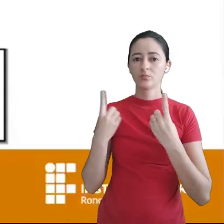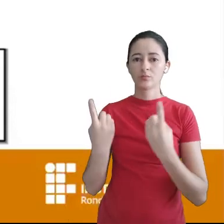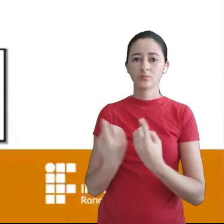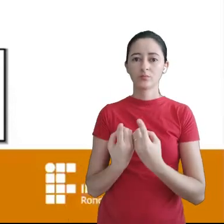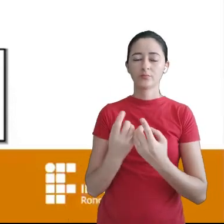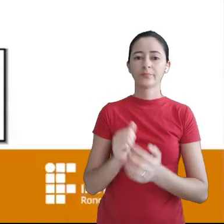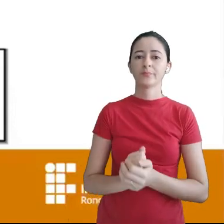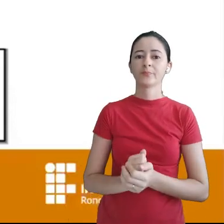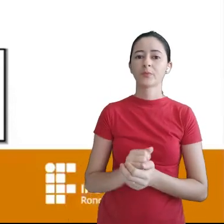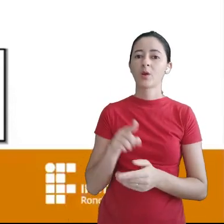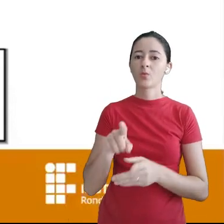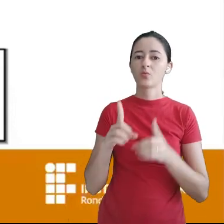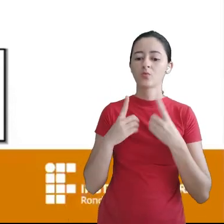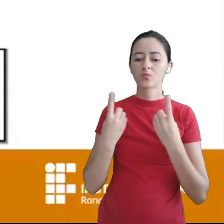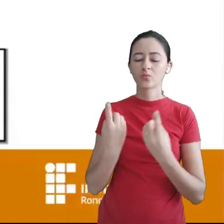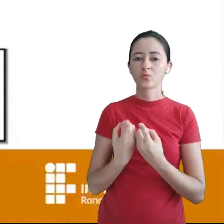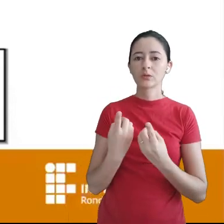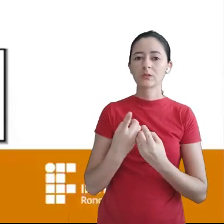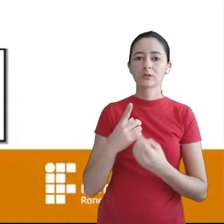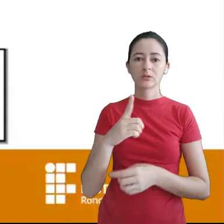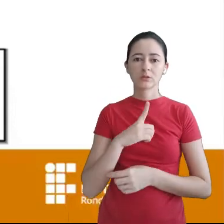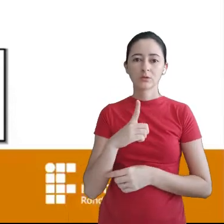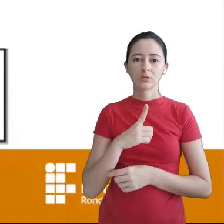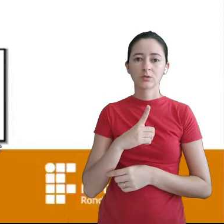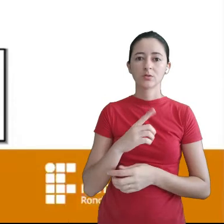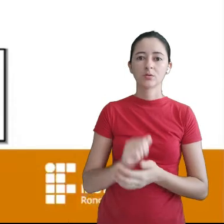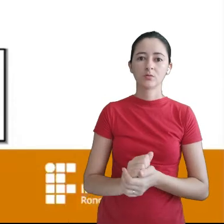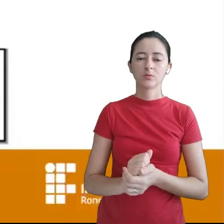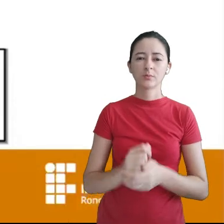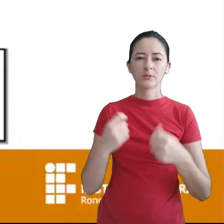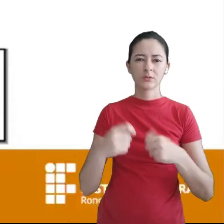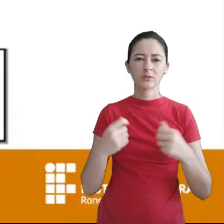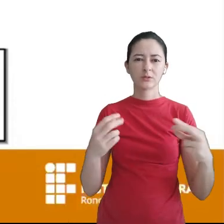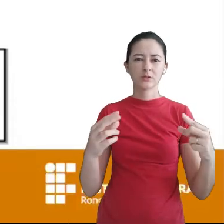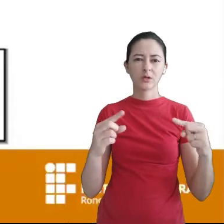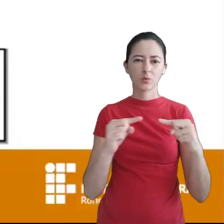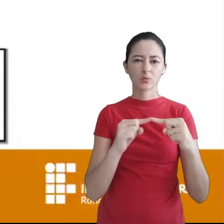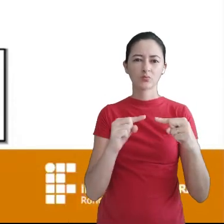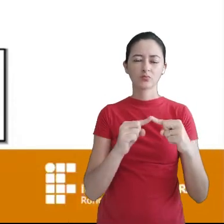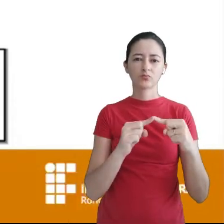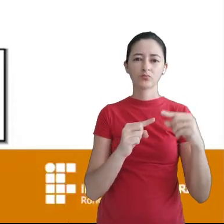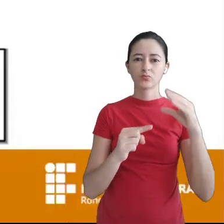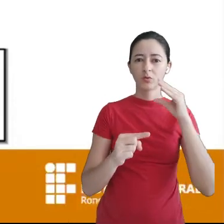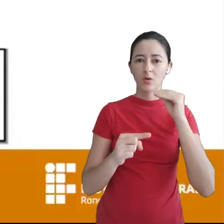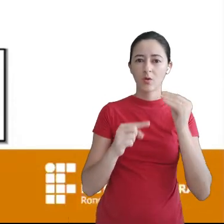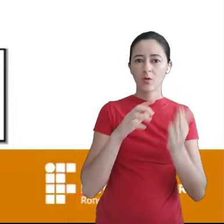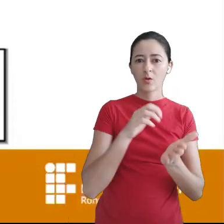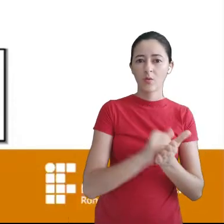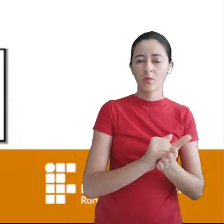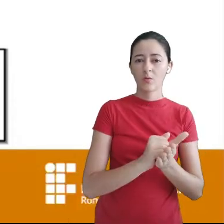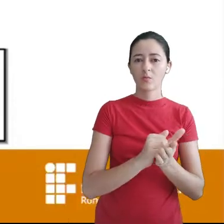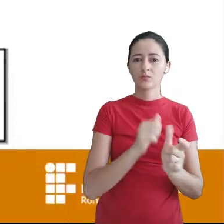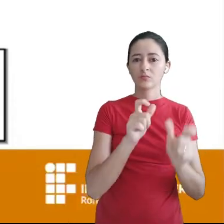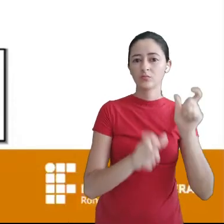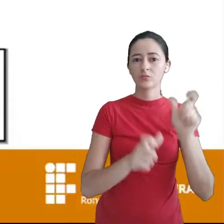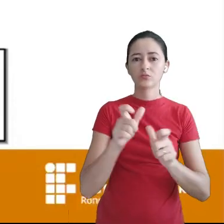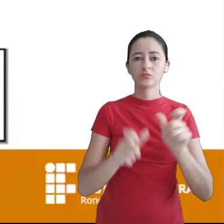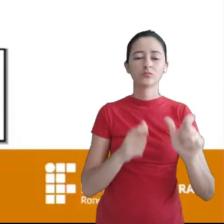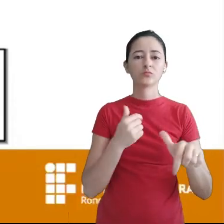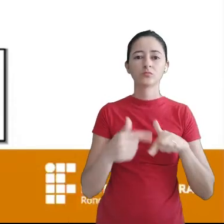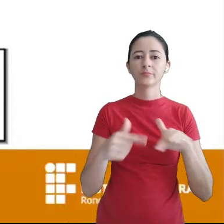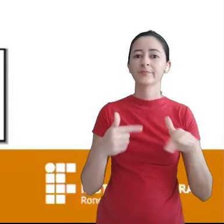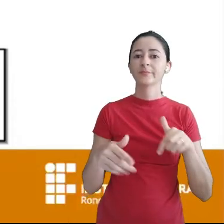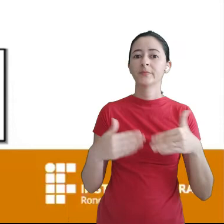um registro de departamento. Para que um departamento exista, ele precisa estar relacionado ao registro de funcionários?